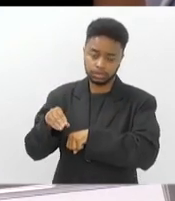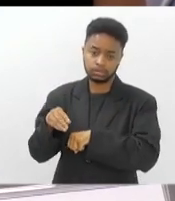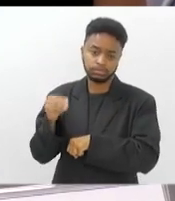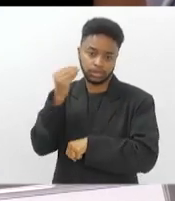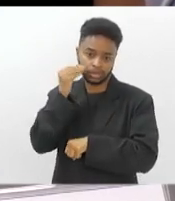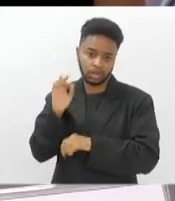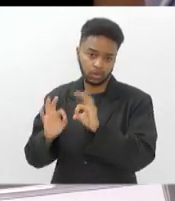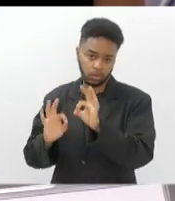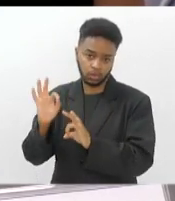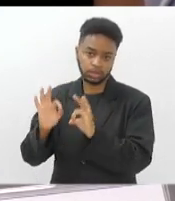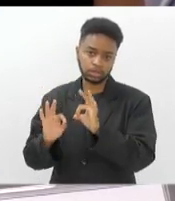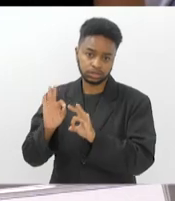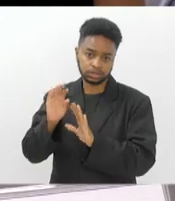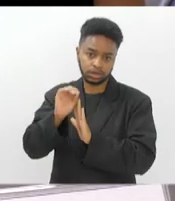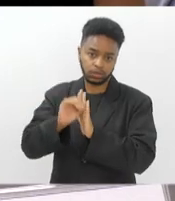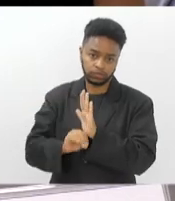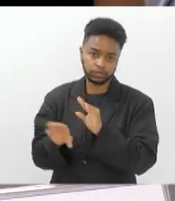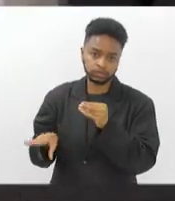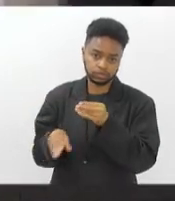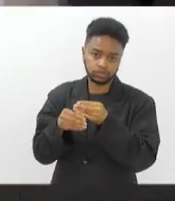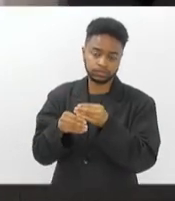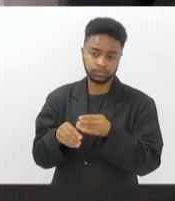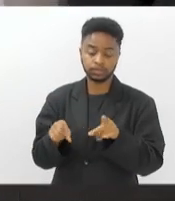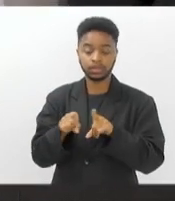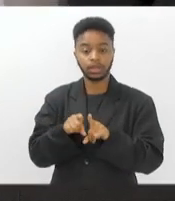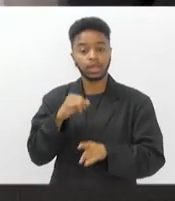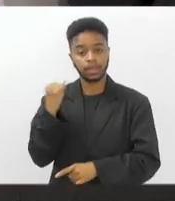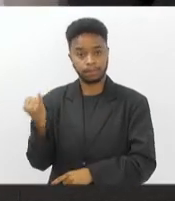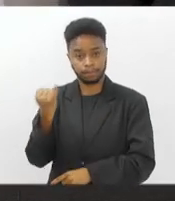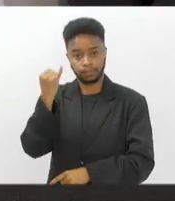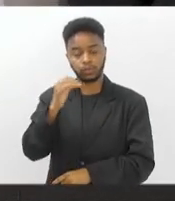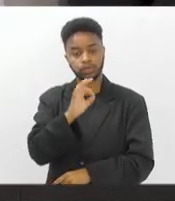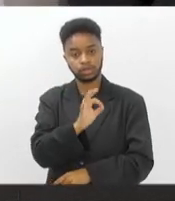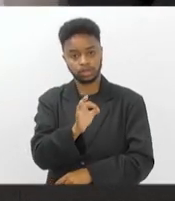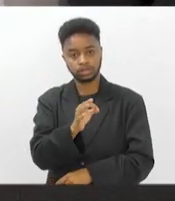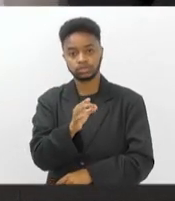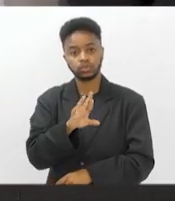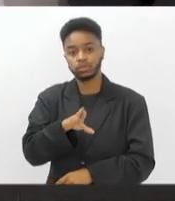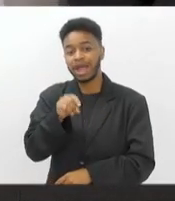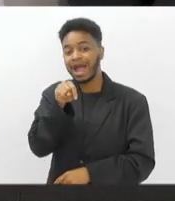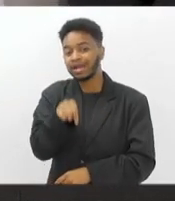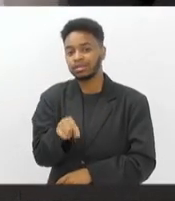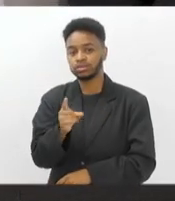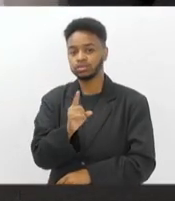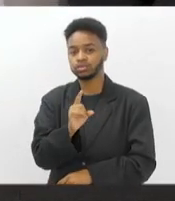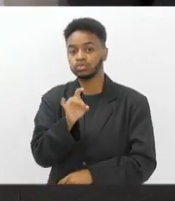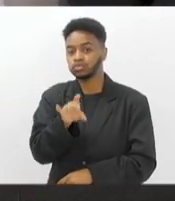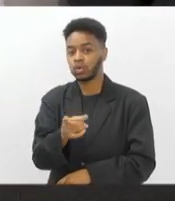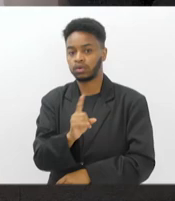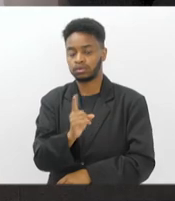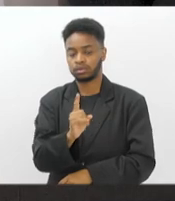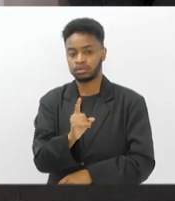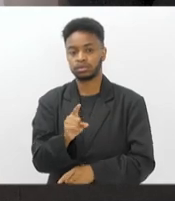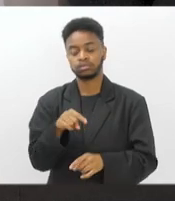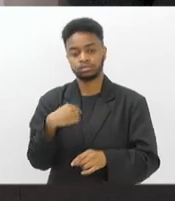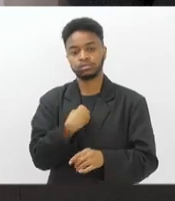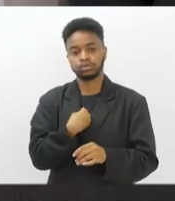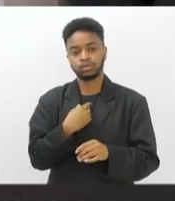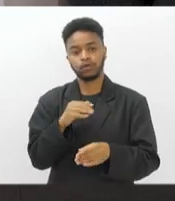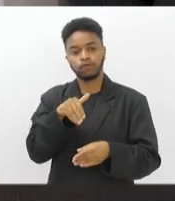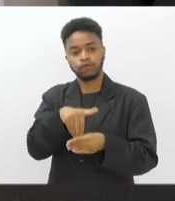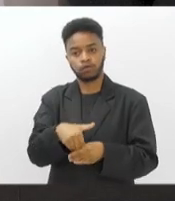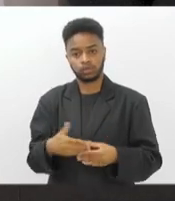elaborar né complementar E isso também é importante eh não só aqui a gente vai já vai colocar em